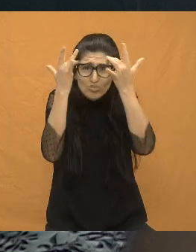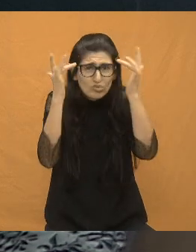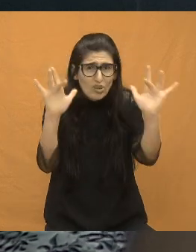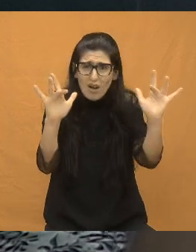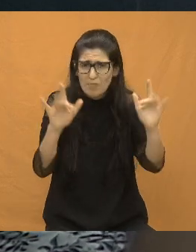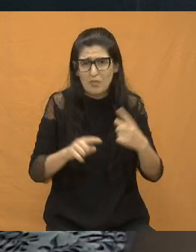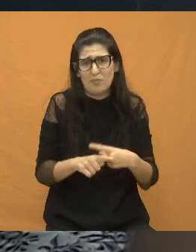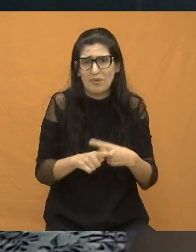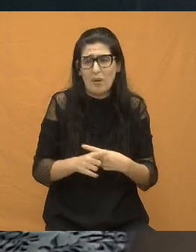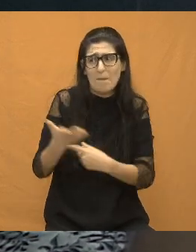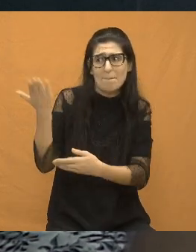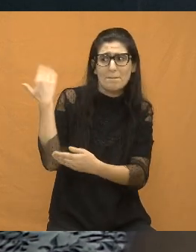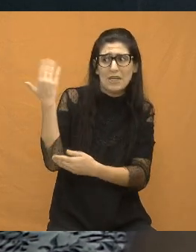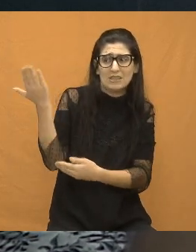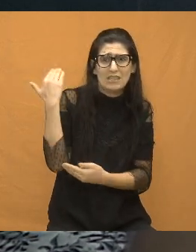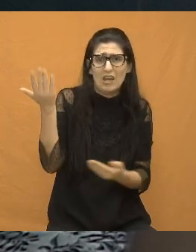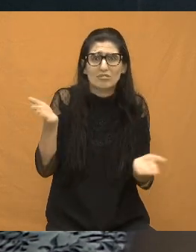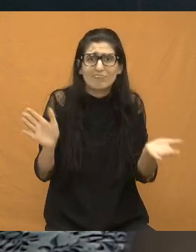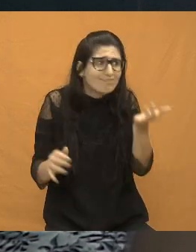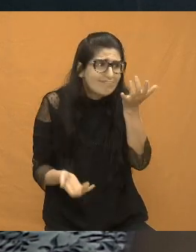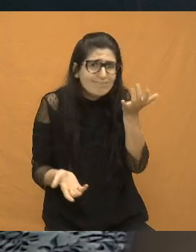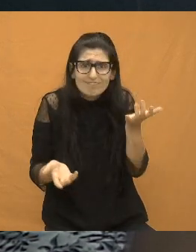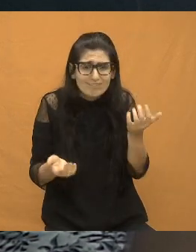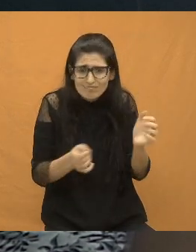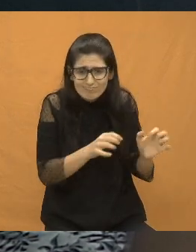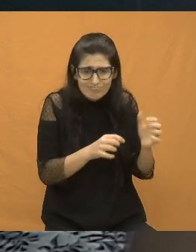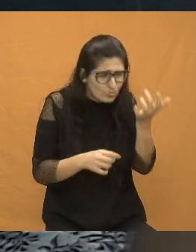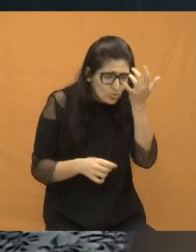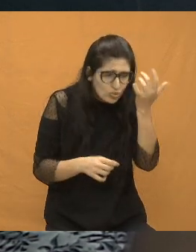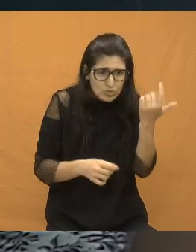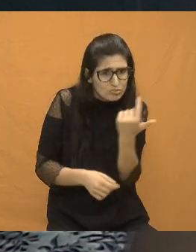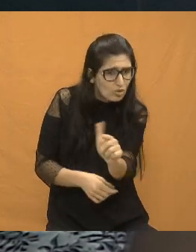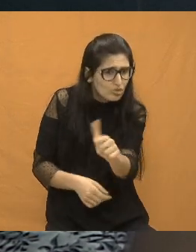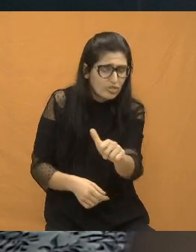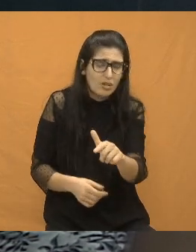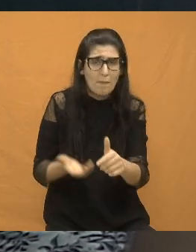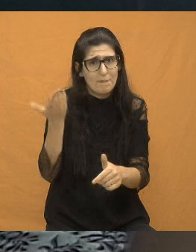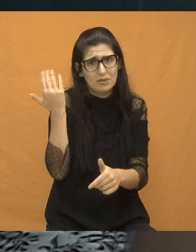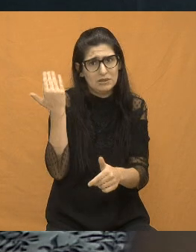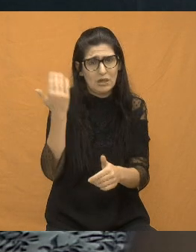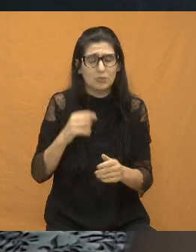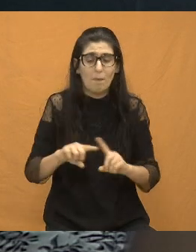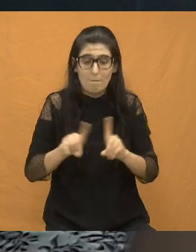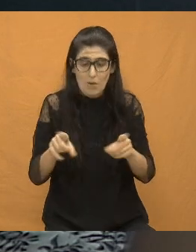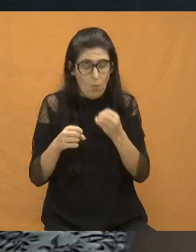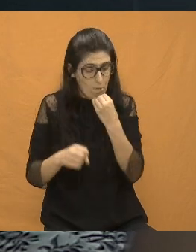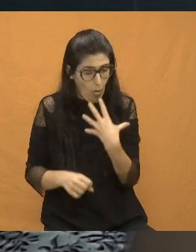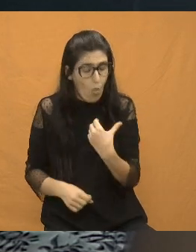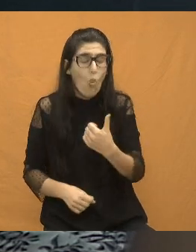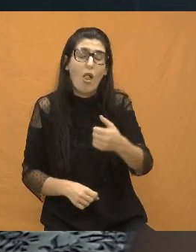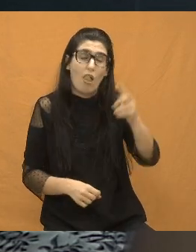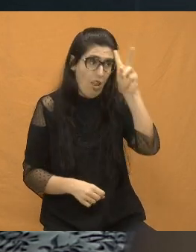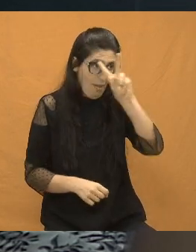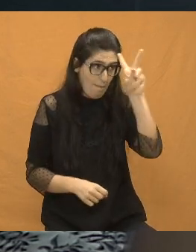contemplava naquela data. Mas eu acho que é bom a gente lembrar que